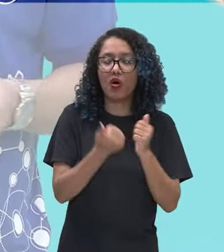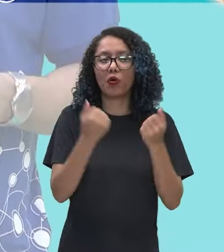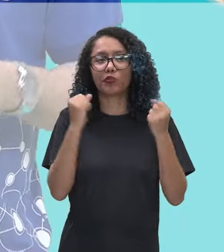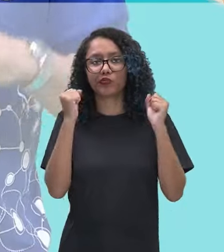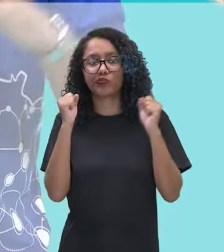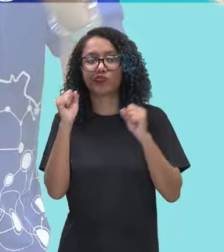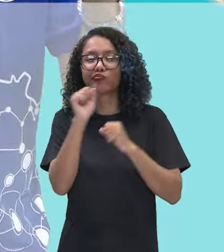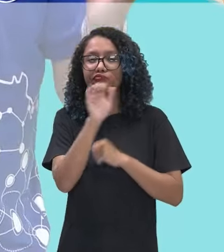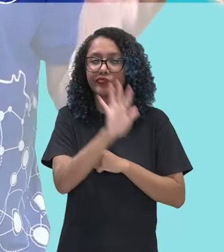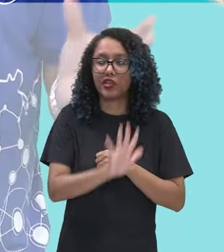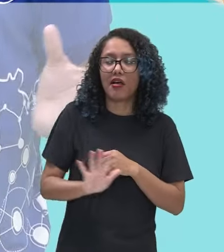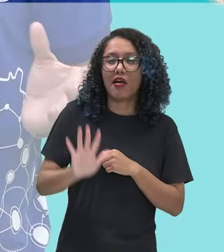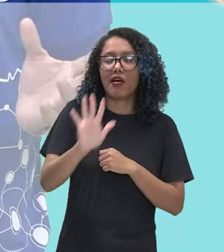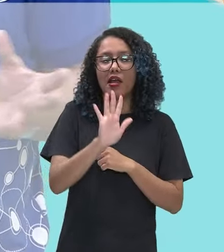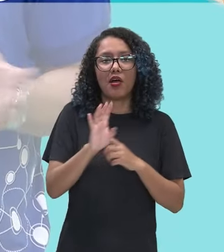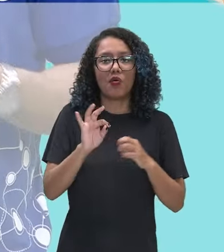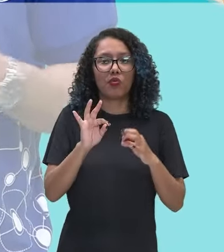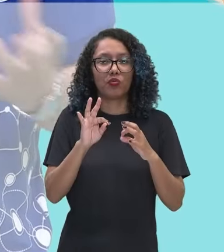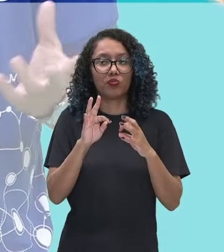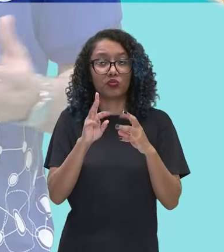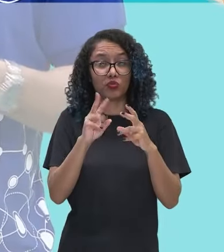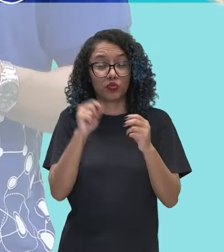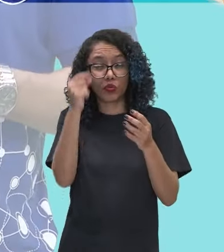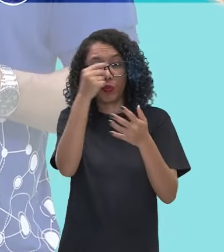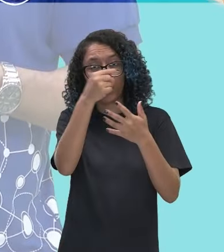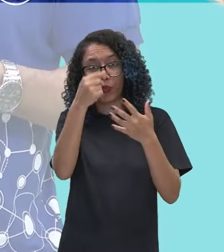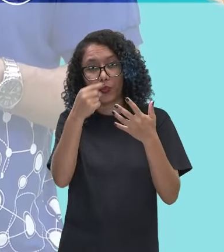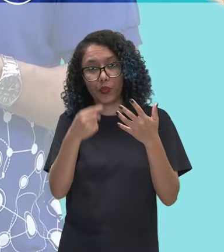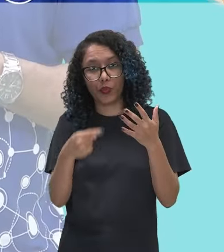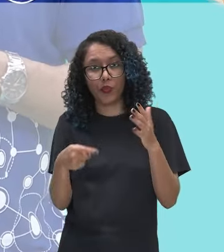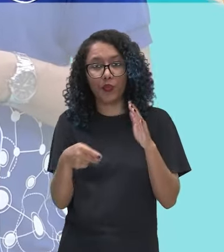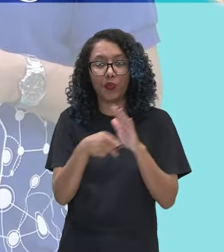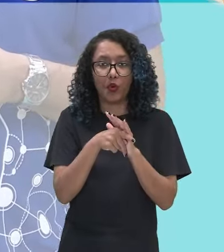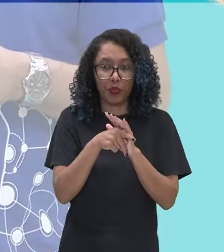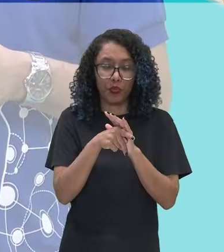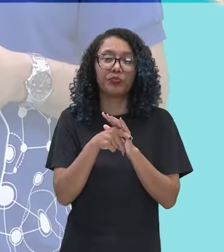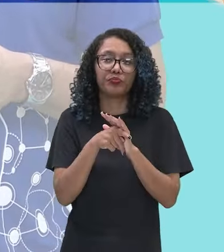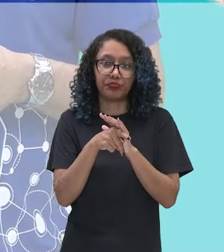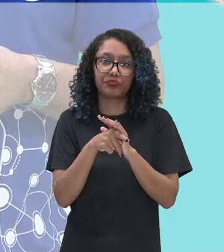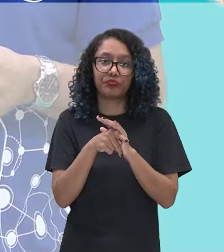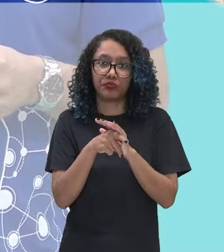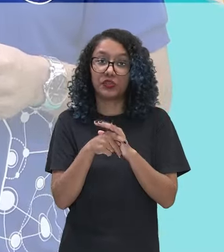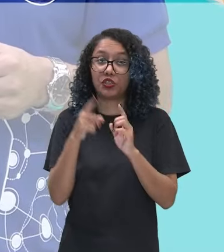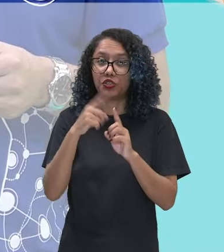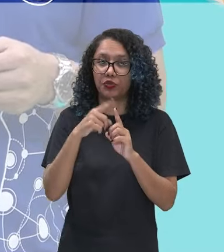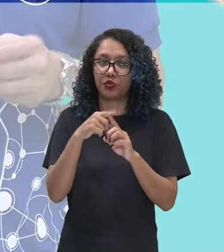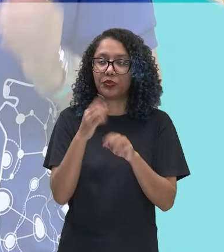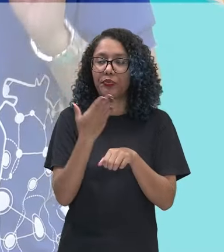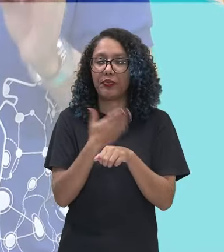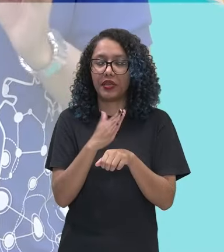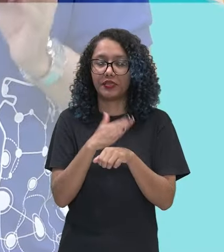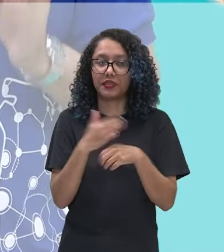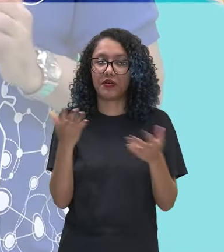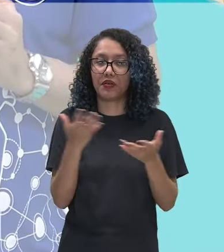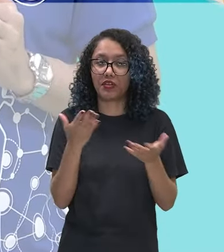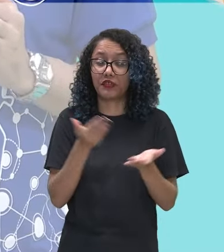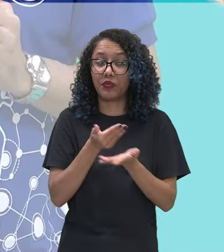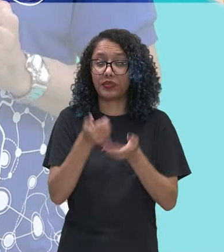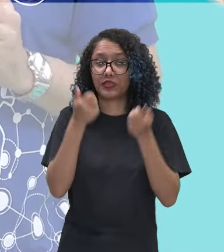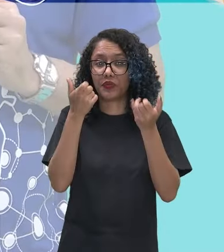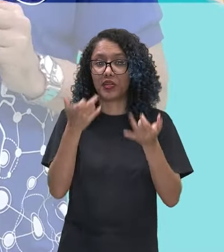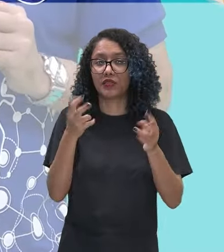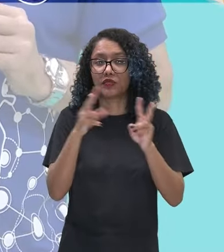modo geral e todos esses elementos aí, né, que compõem essa atividade. Então nós podemos iniciar aqui falando do